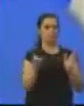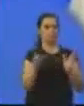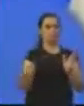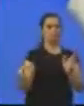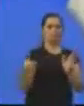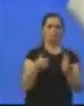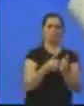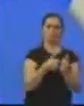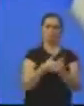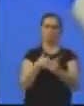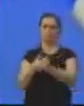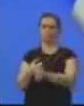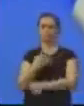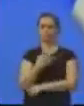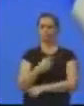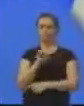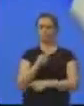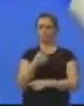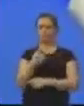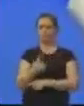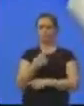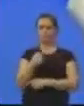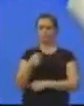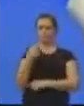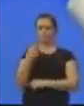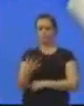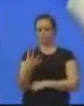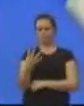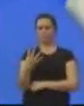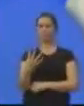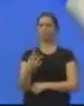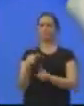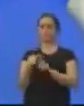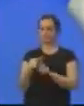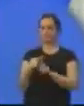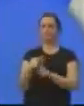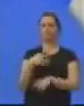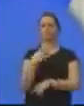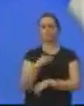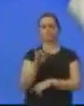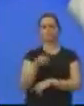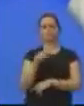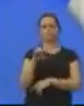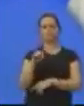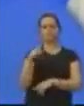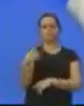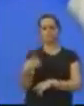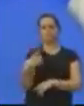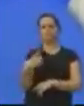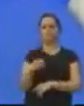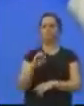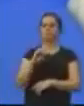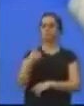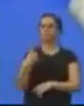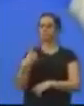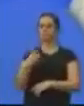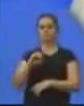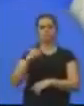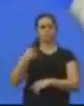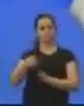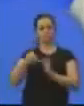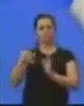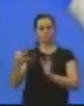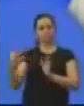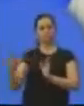maiores, então eu tenho 4,1 menos 4, deu 0,1, positivo. 4,01, 0,1. Está dando